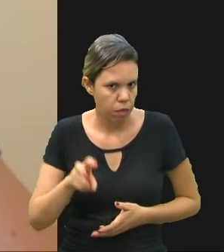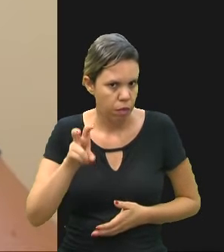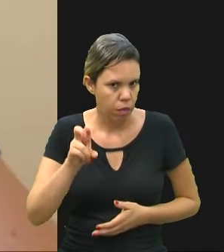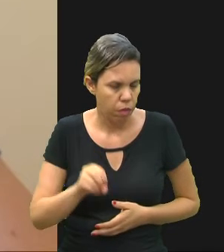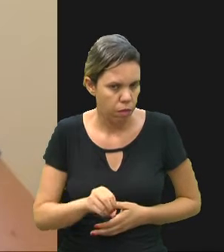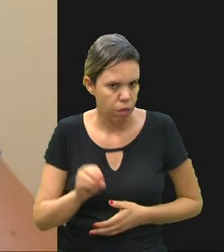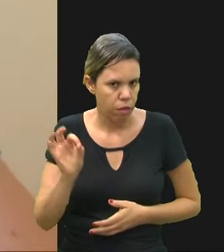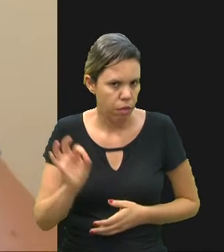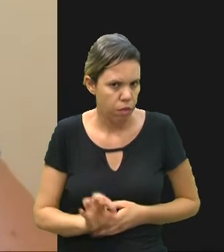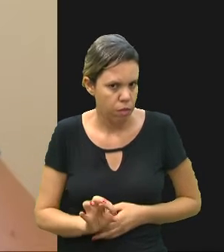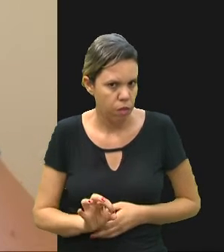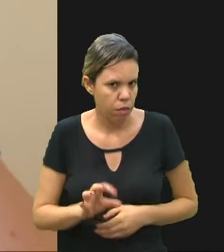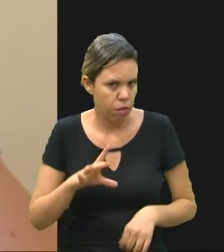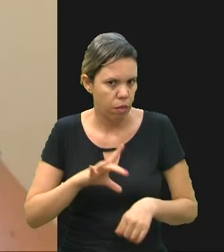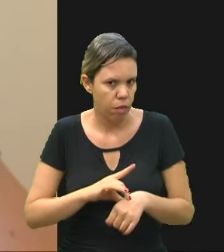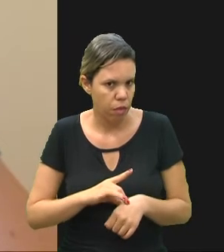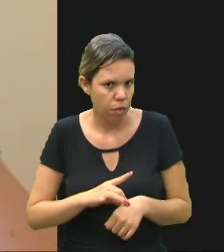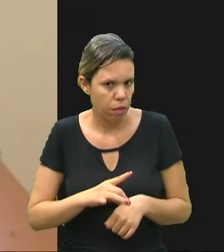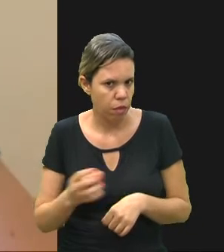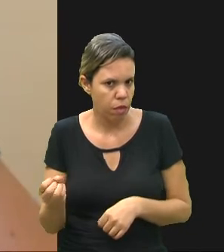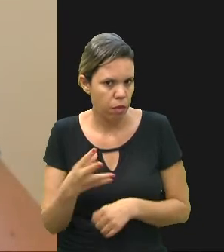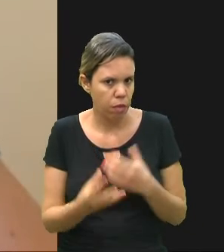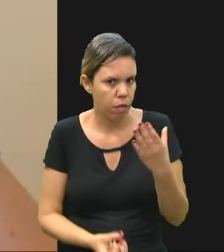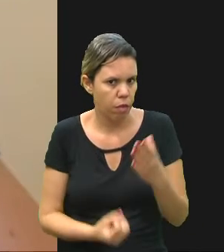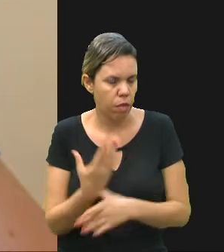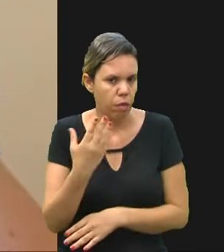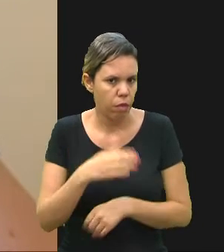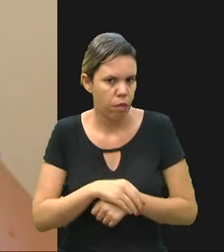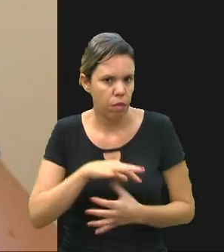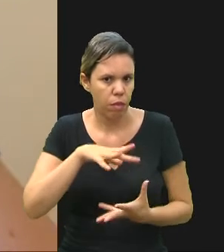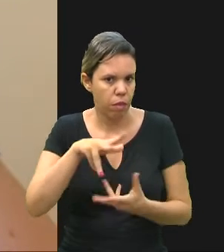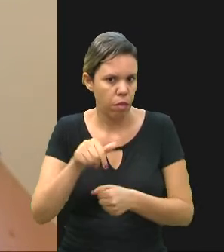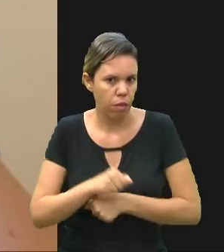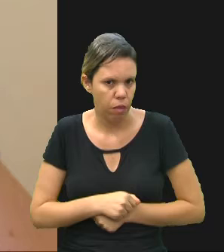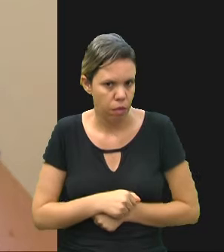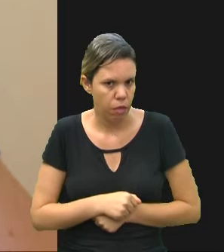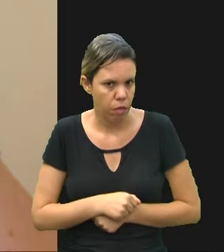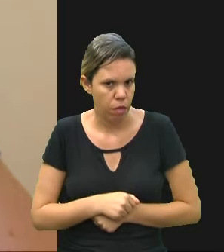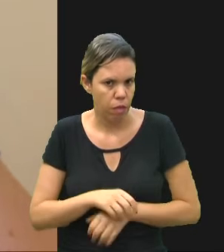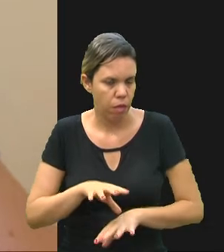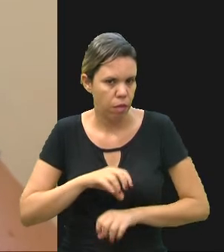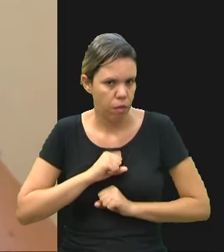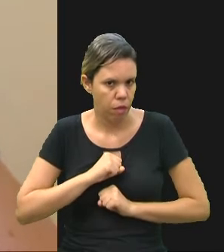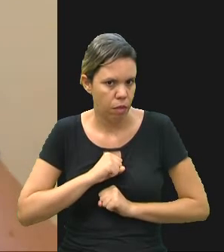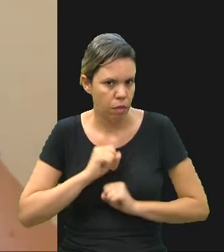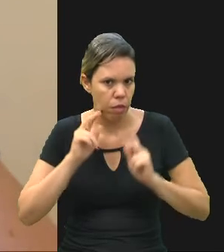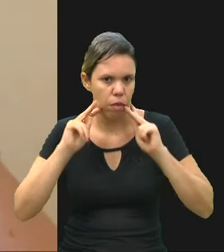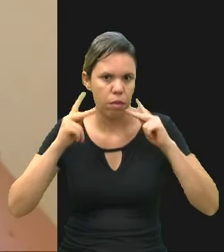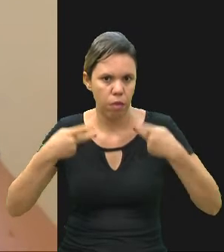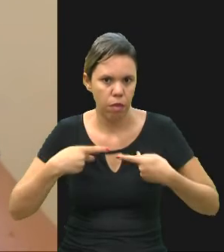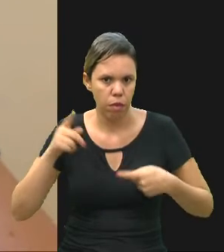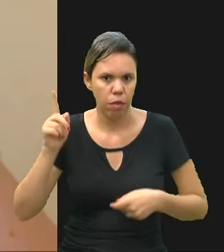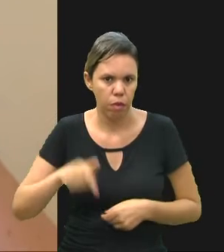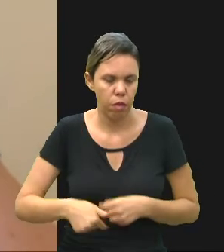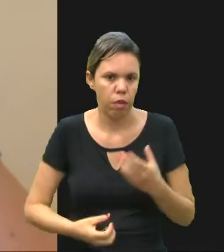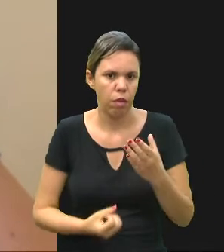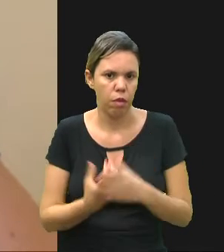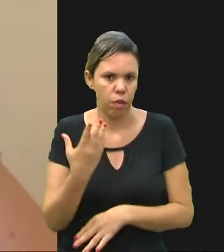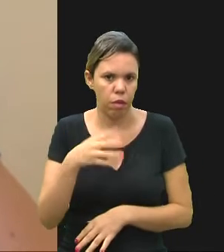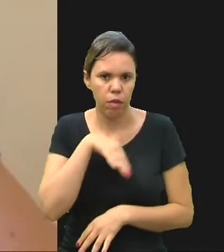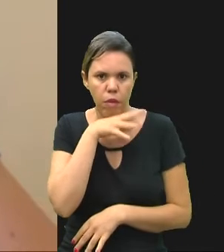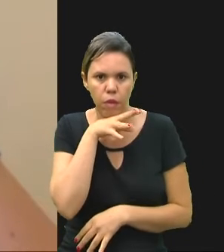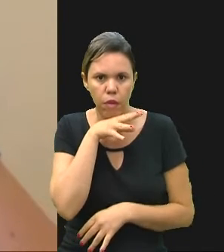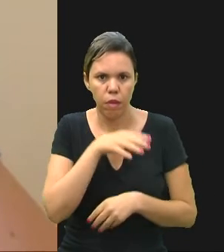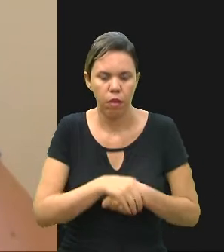de 50% das doenças novas que surgiram no planeta, né, que contaminaram a humanidade, ela é de